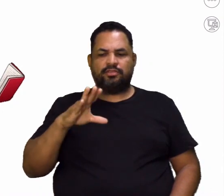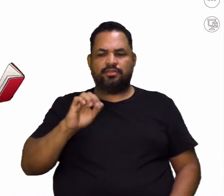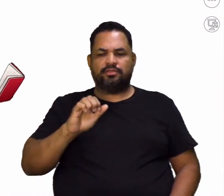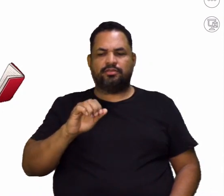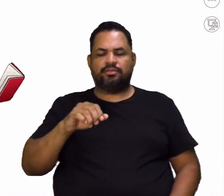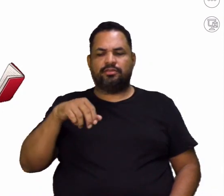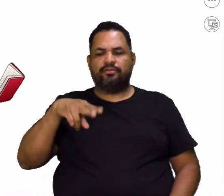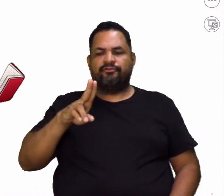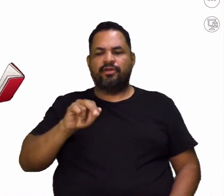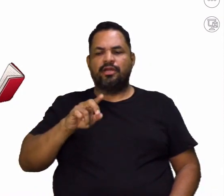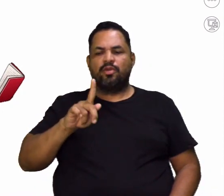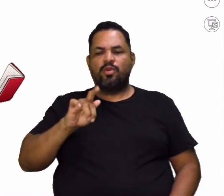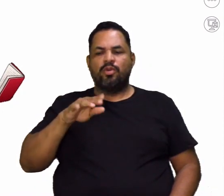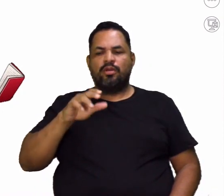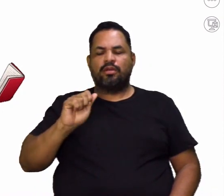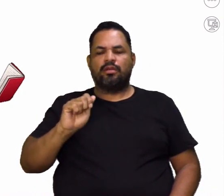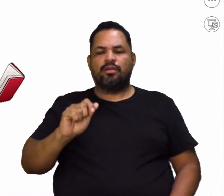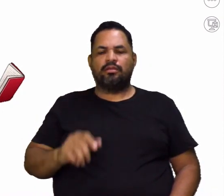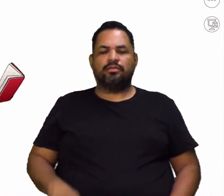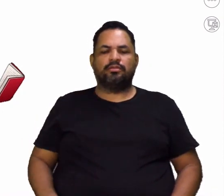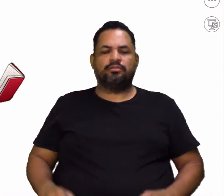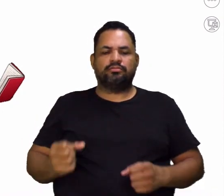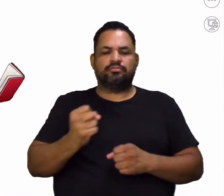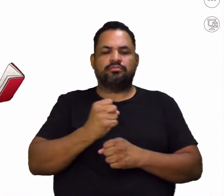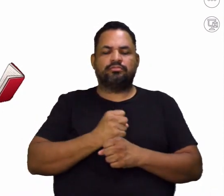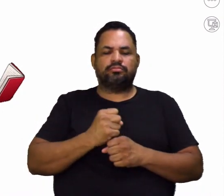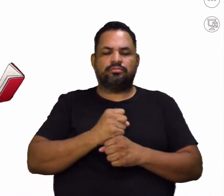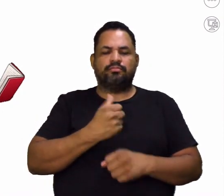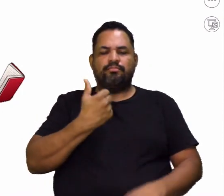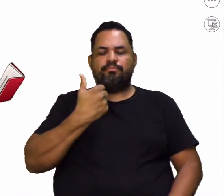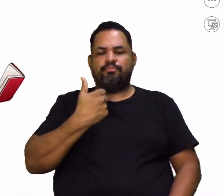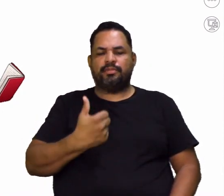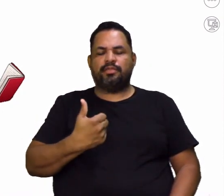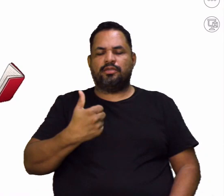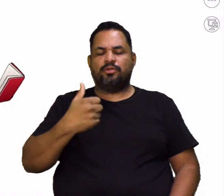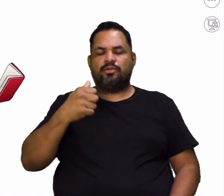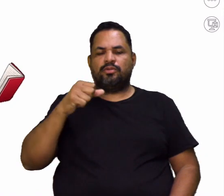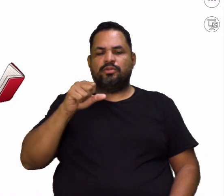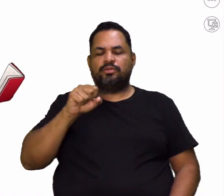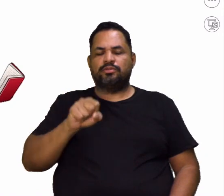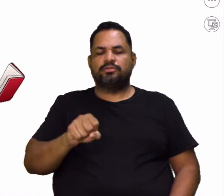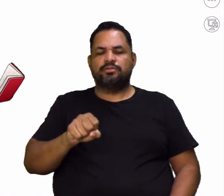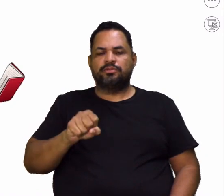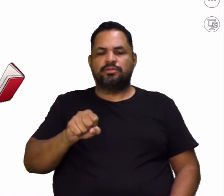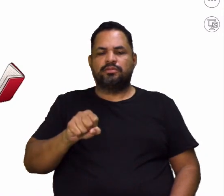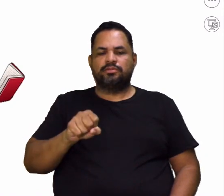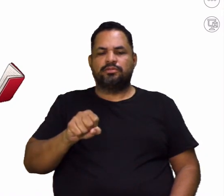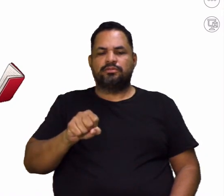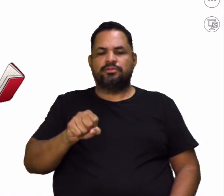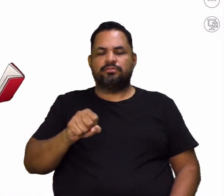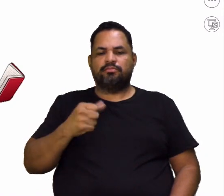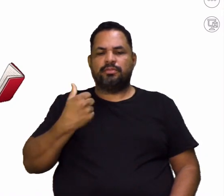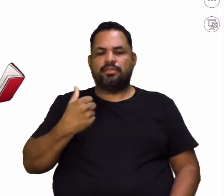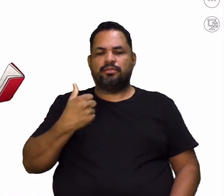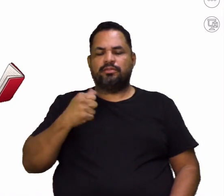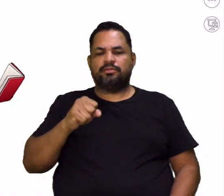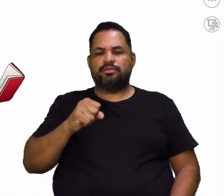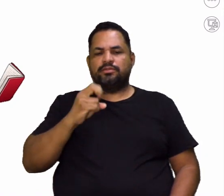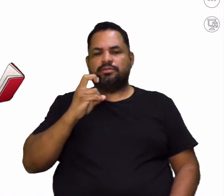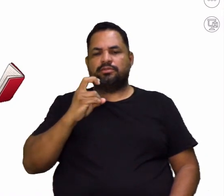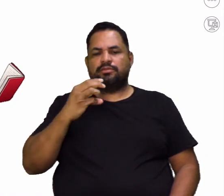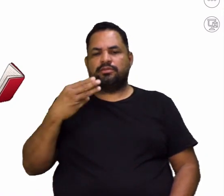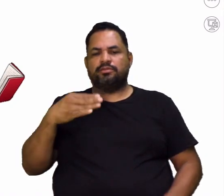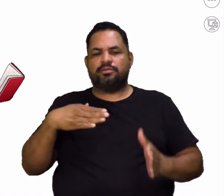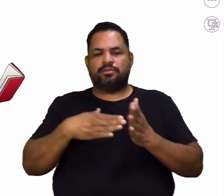que né que ele é de 1853 a 1880 beleza e